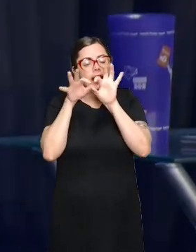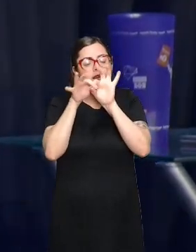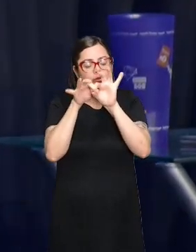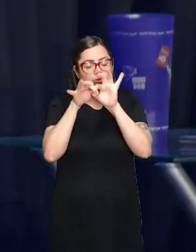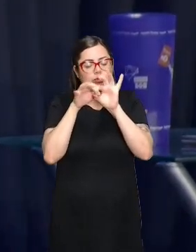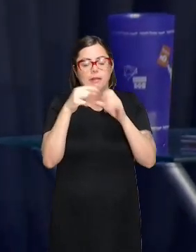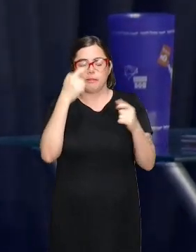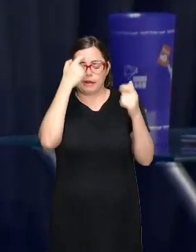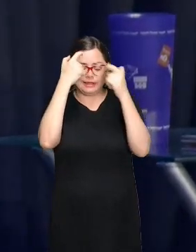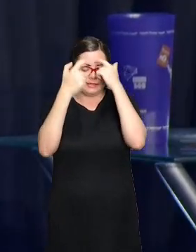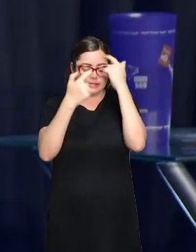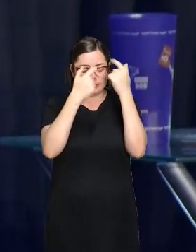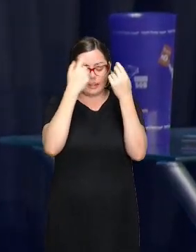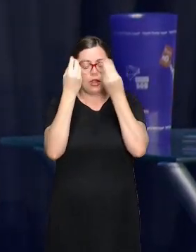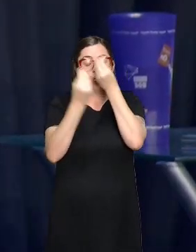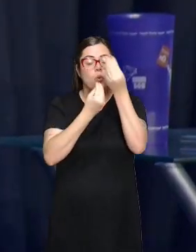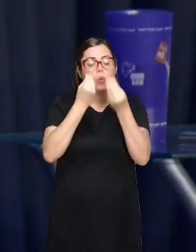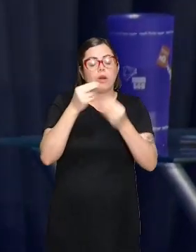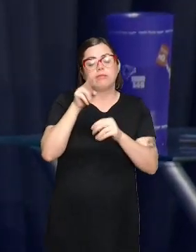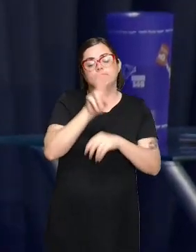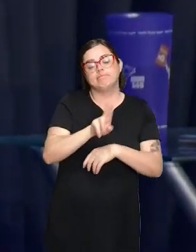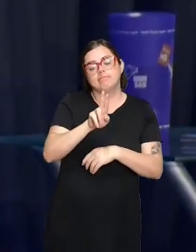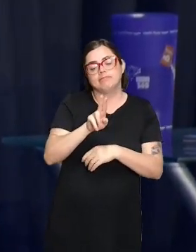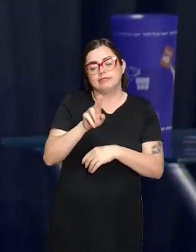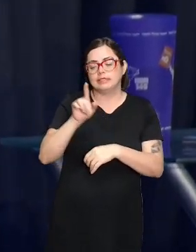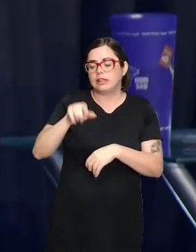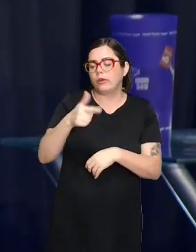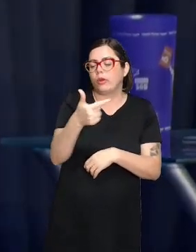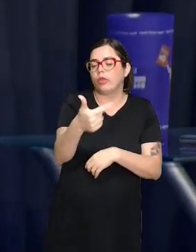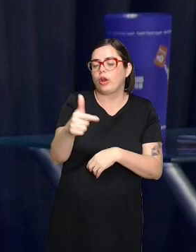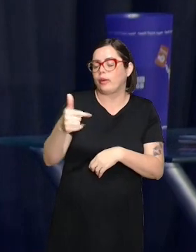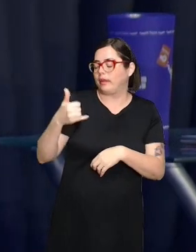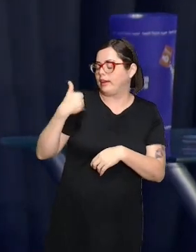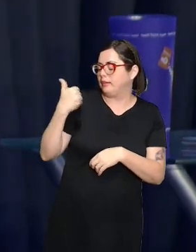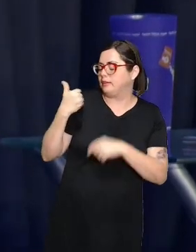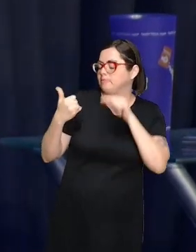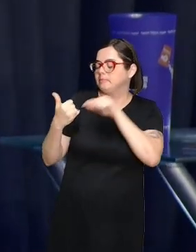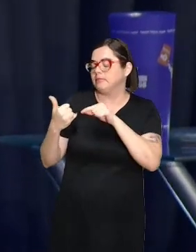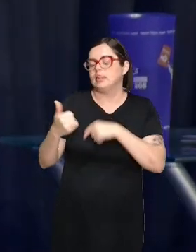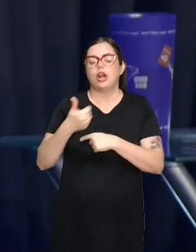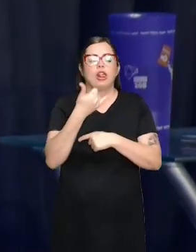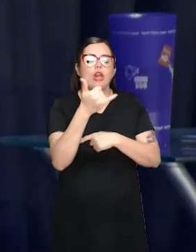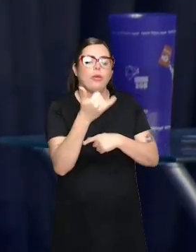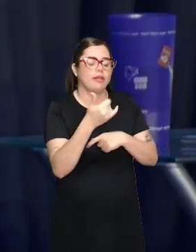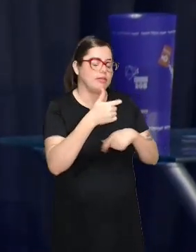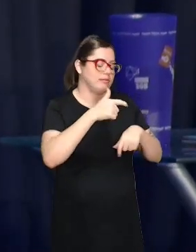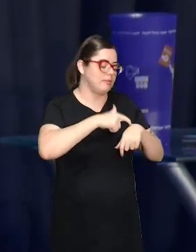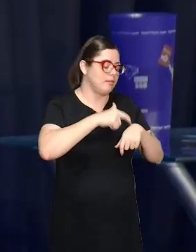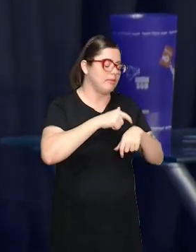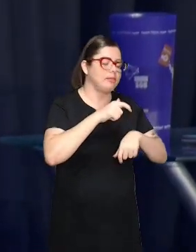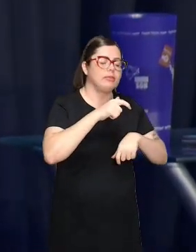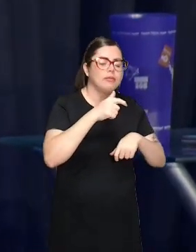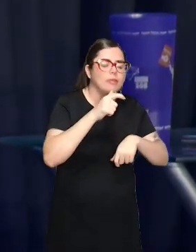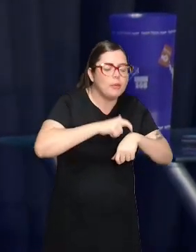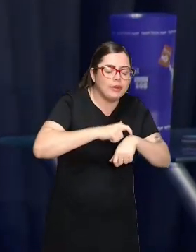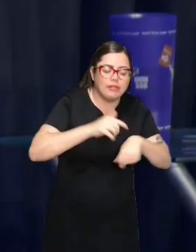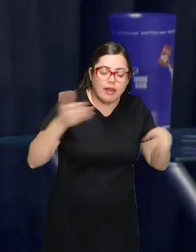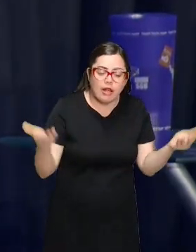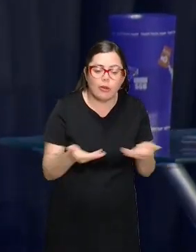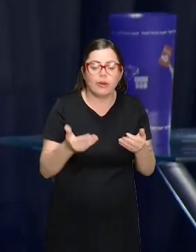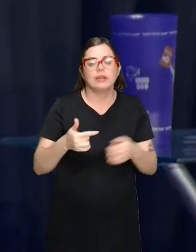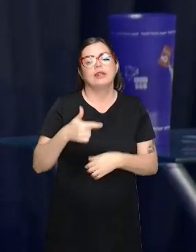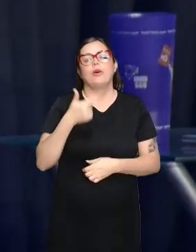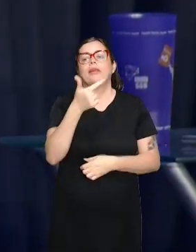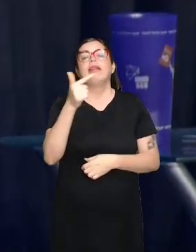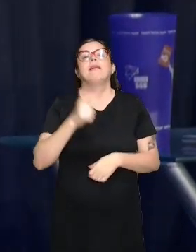que não existe idade, né? Não existe momento. O momento é agora. E se você deixar para daqui